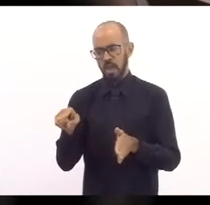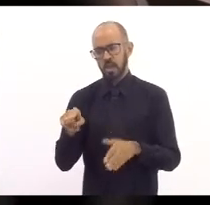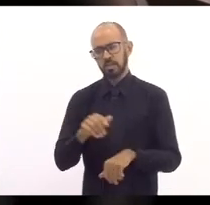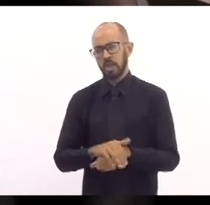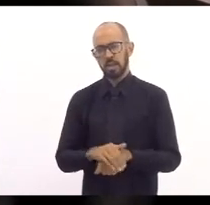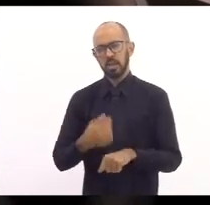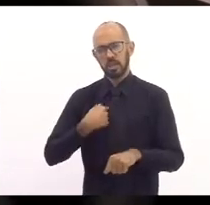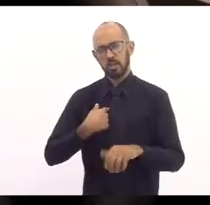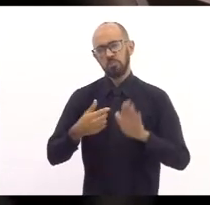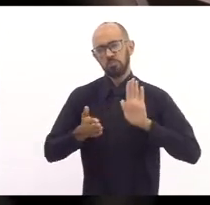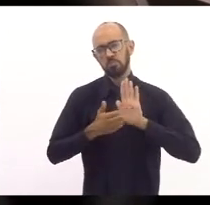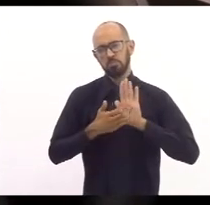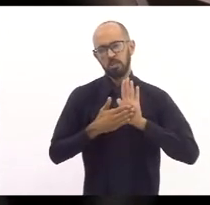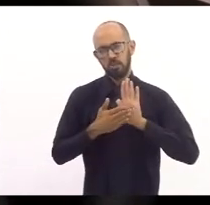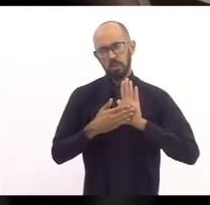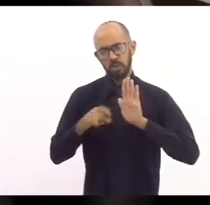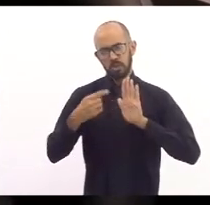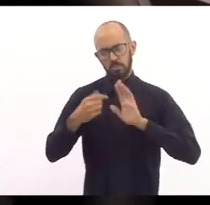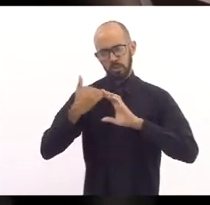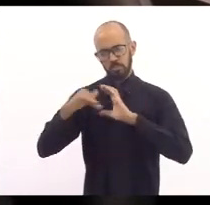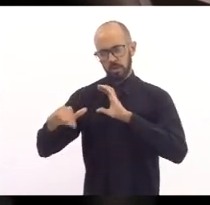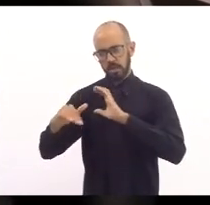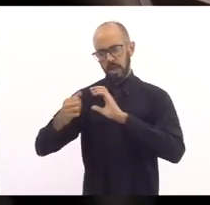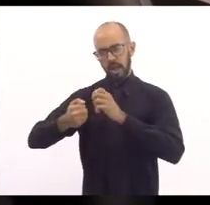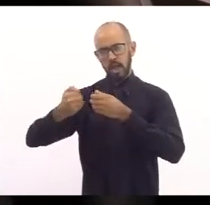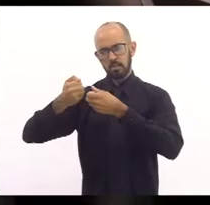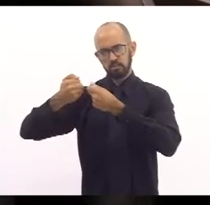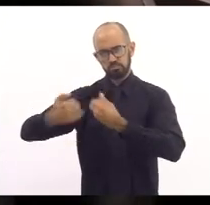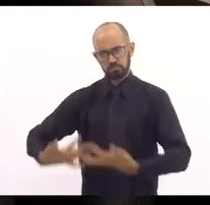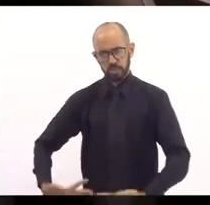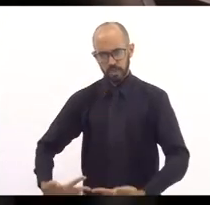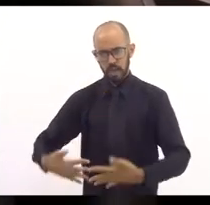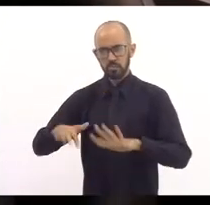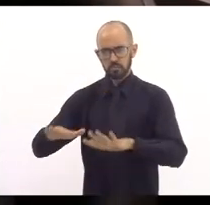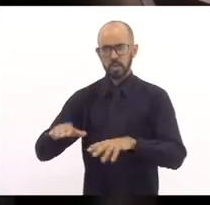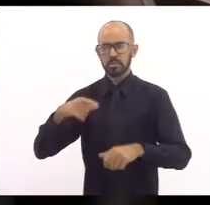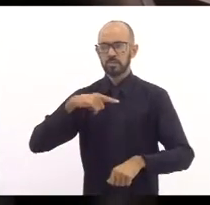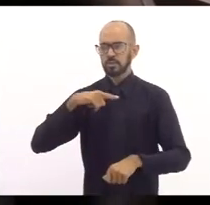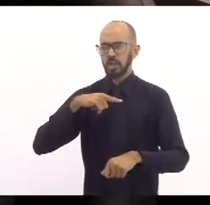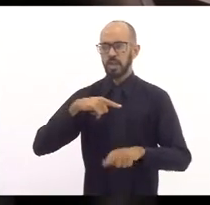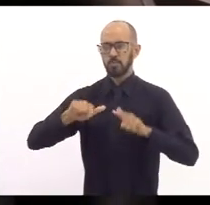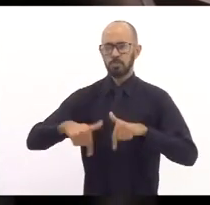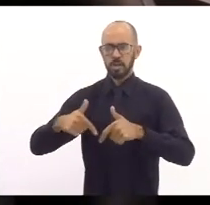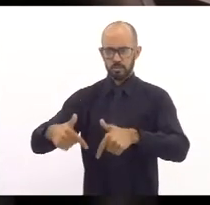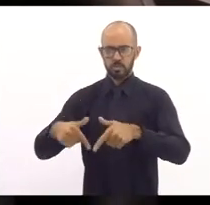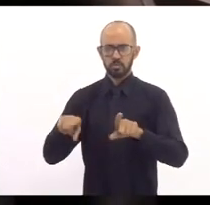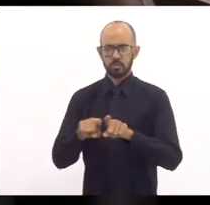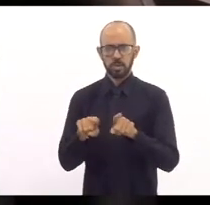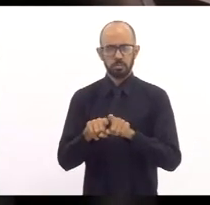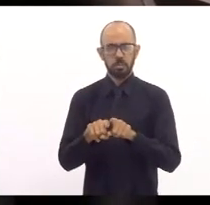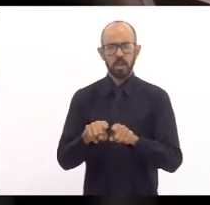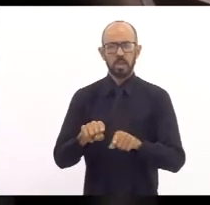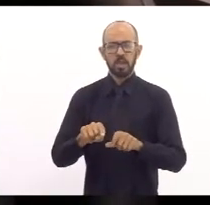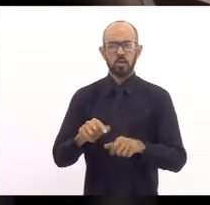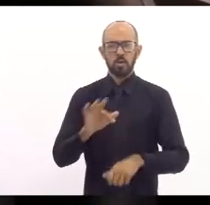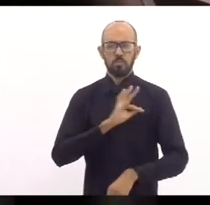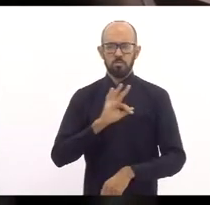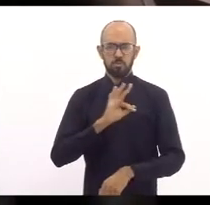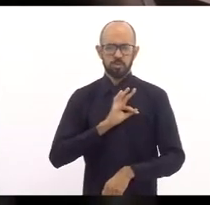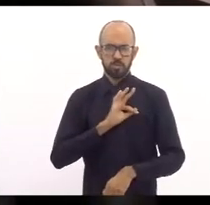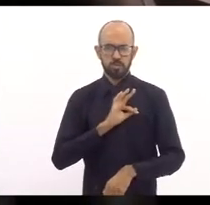me comprometo, inclusive, a mandar em detalhes, mas sei que a operação está em curso envolvendo também as forças de segurança, a Secretaria de